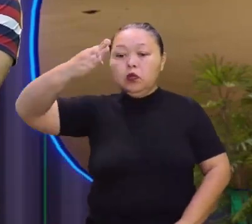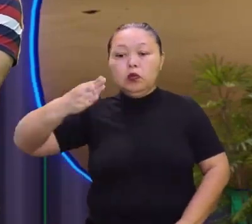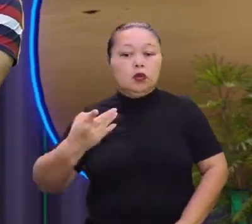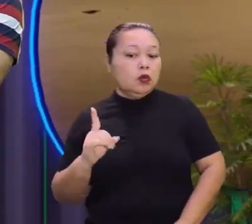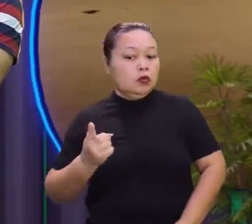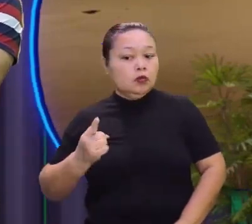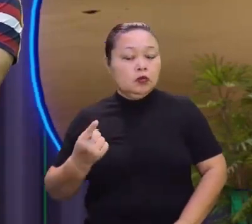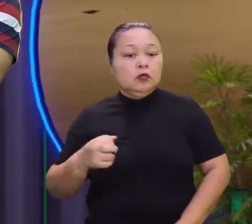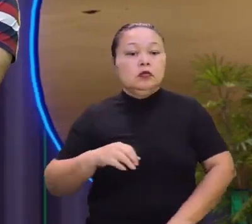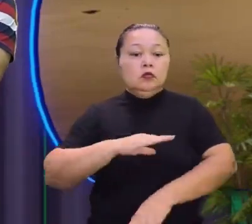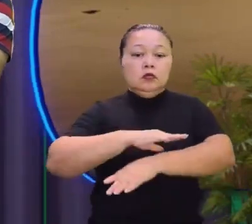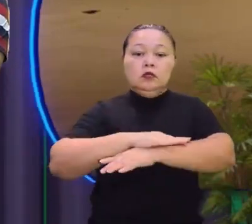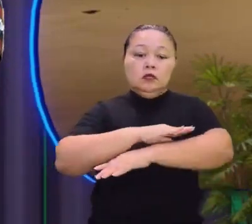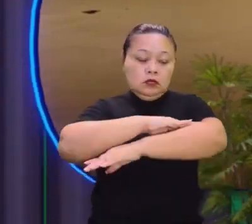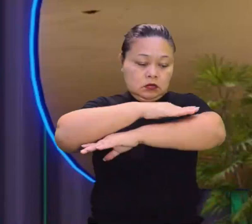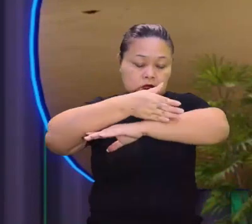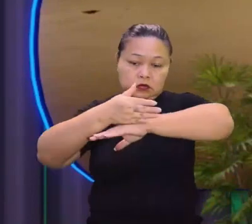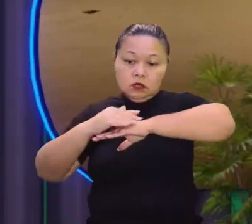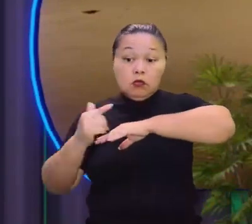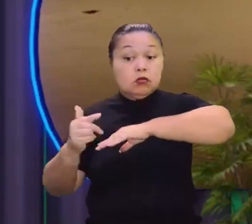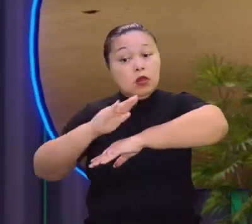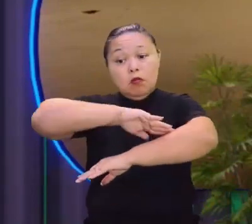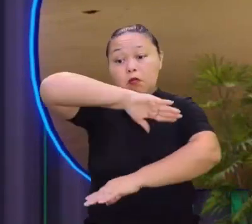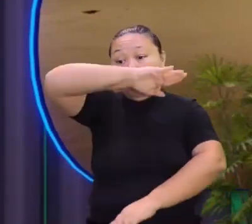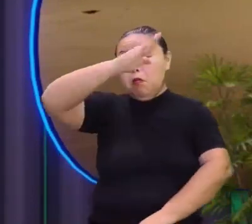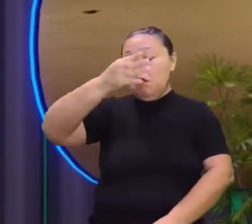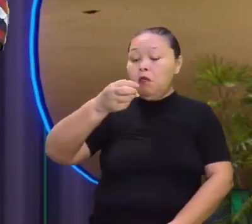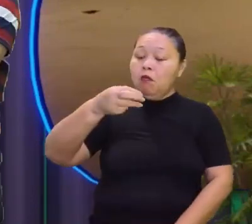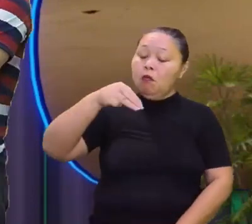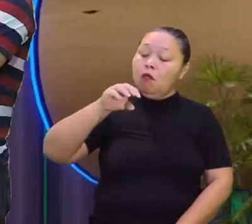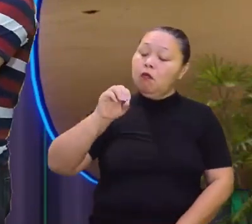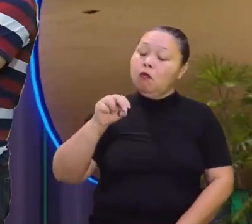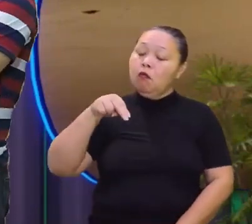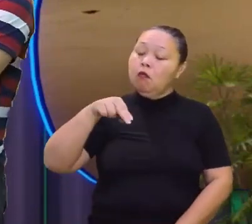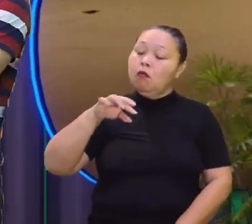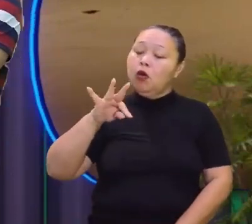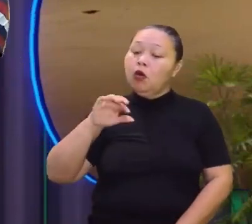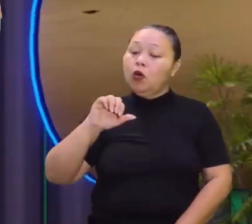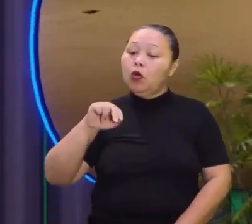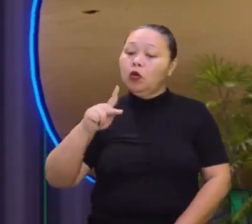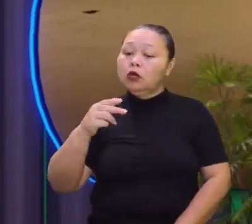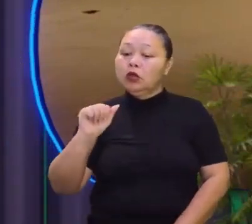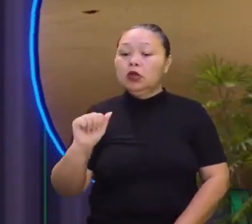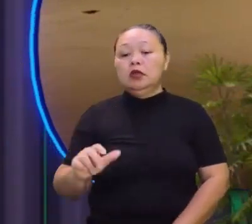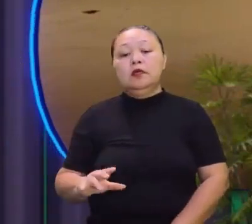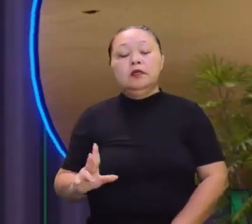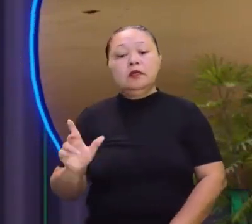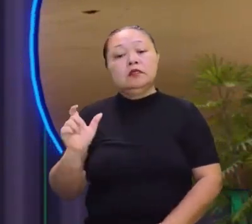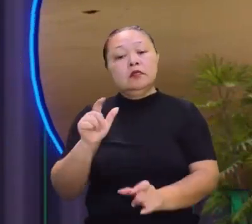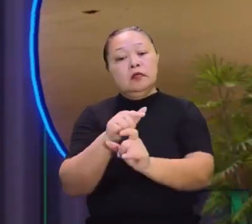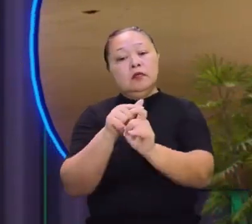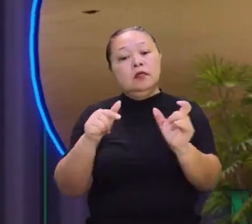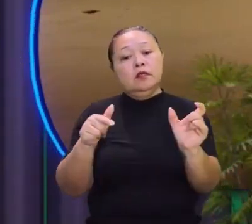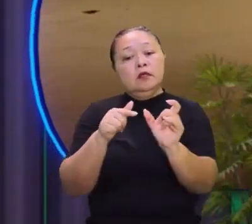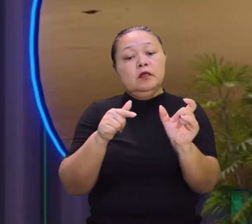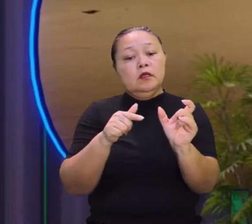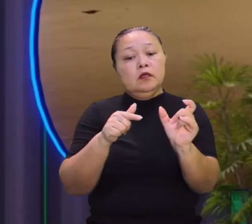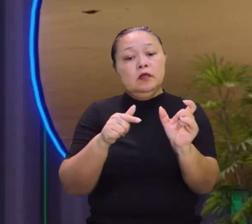de montanha. Então, querido aluno, também guarde no seu coração essa palavra, essas duas